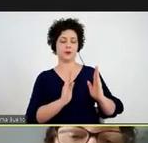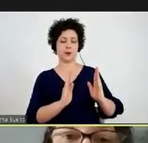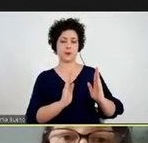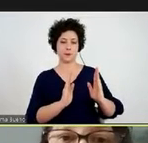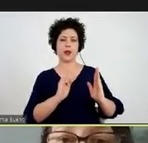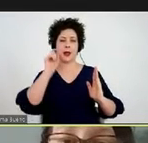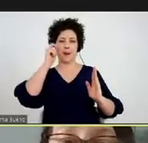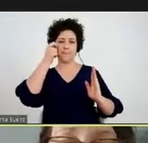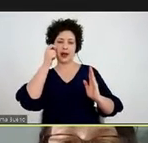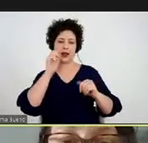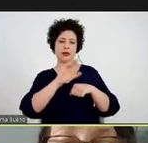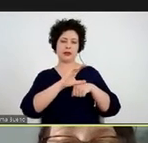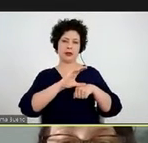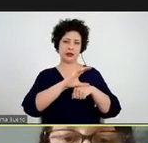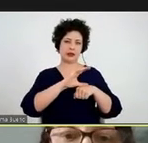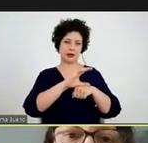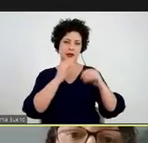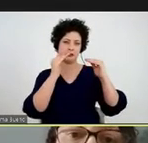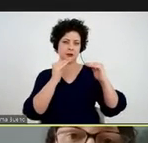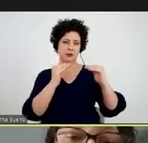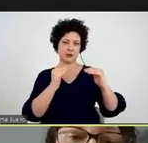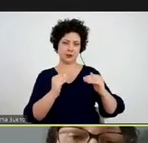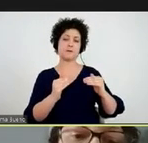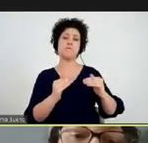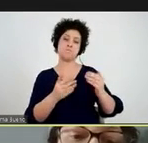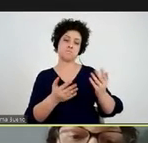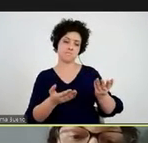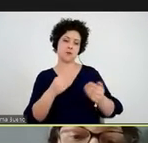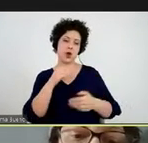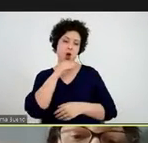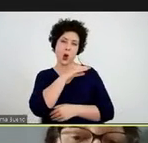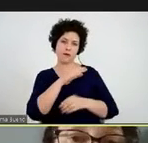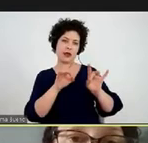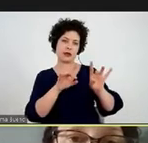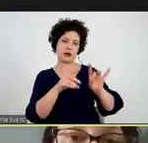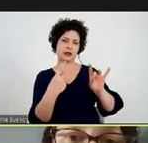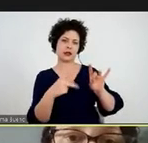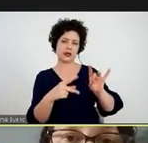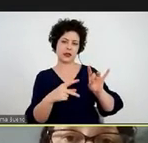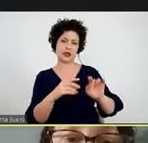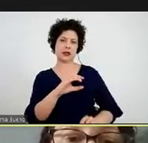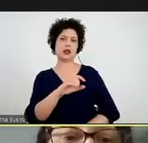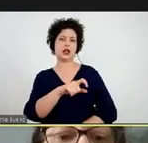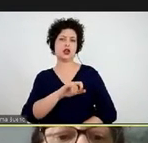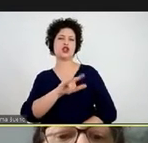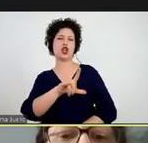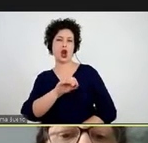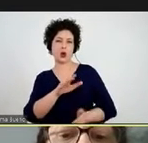de pretos e escalas de cinza, a partir, obviamente, da técnica que ele utilizou, que é a xilo e a